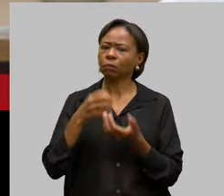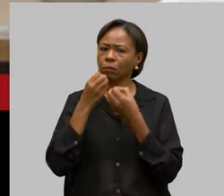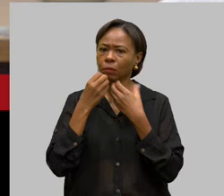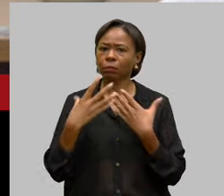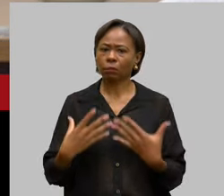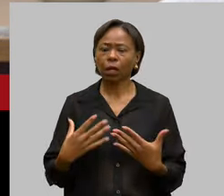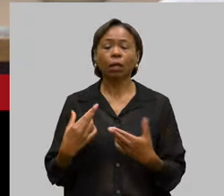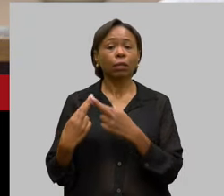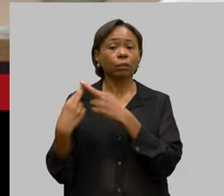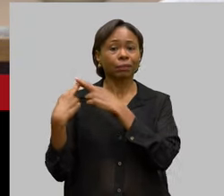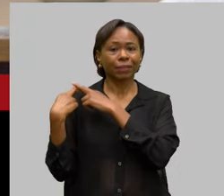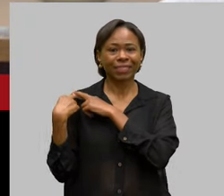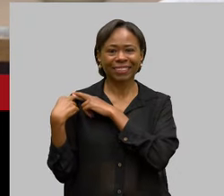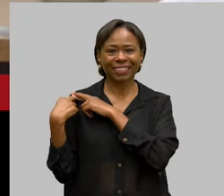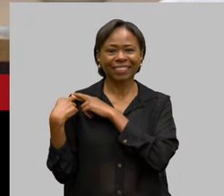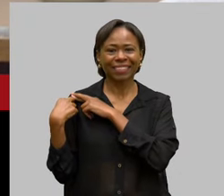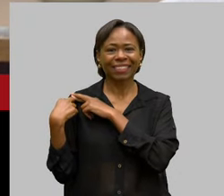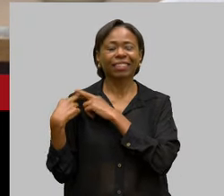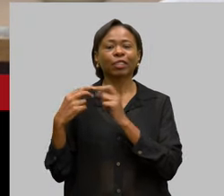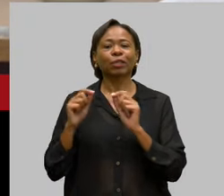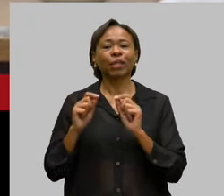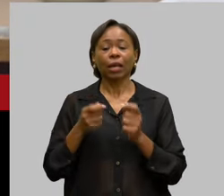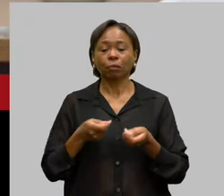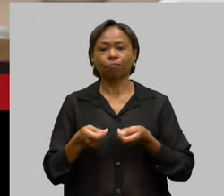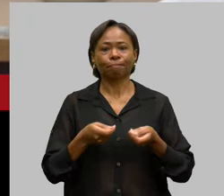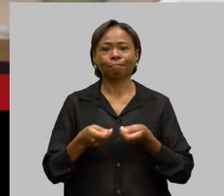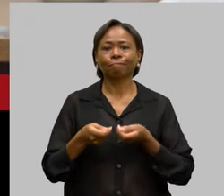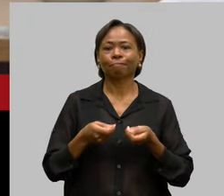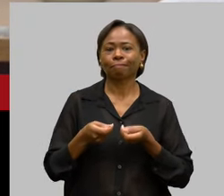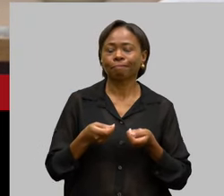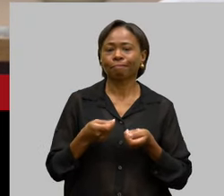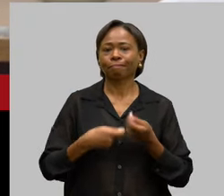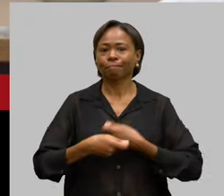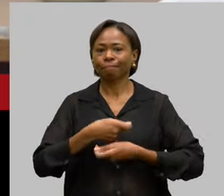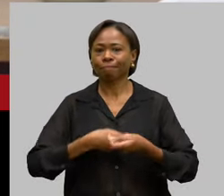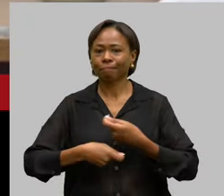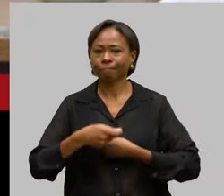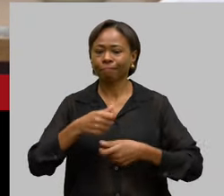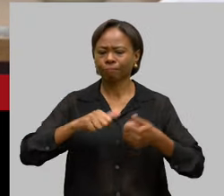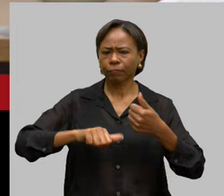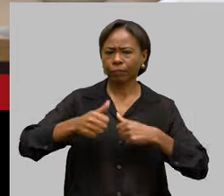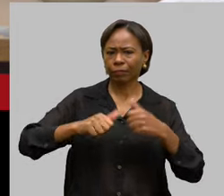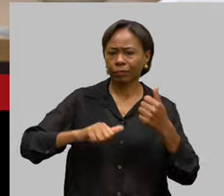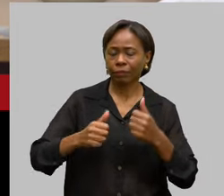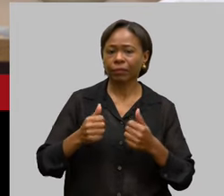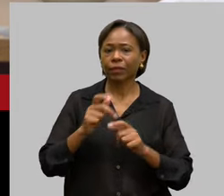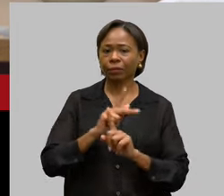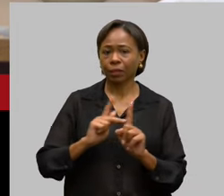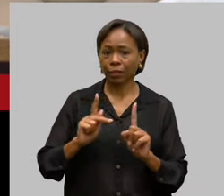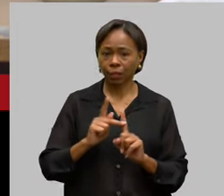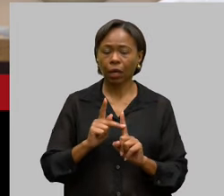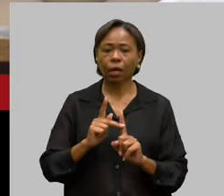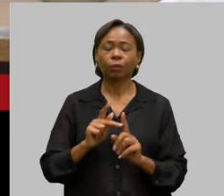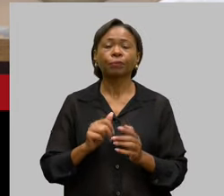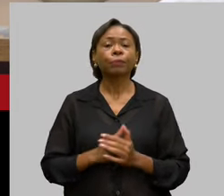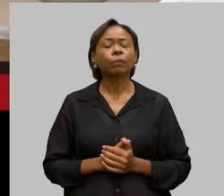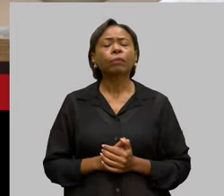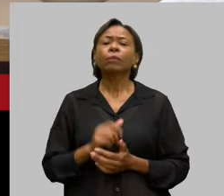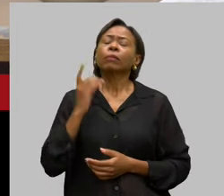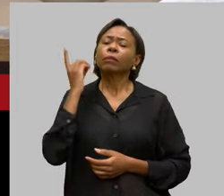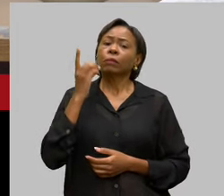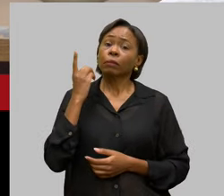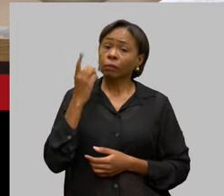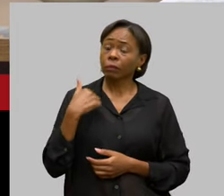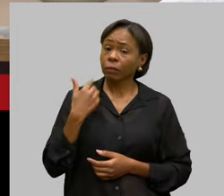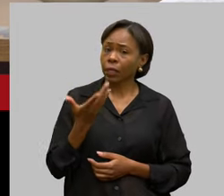responsabilidade o equilíbrio financeiro atorial e nós sempre ouvimos o a parte técnica Deputado eu queria reforçar a